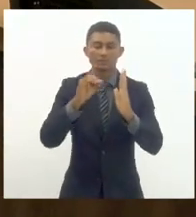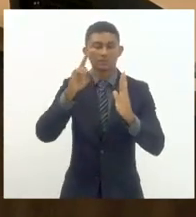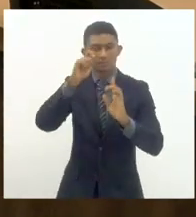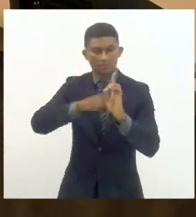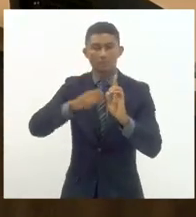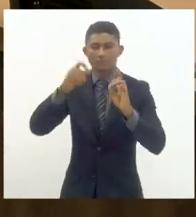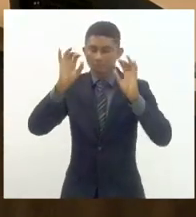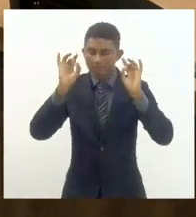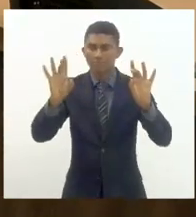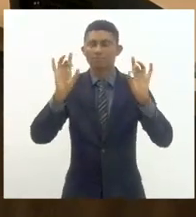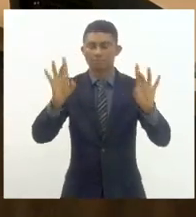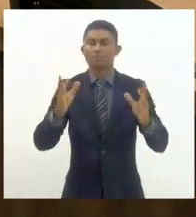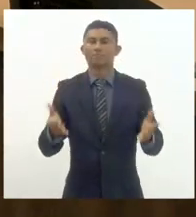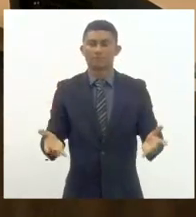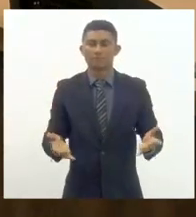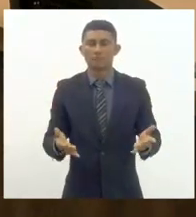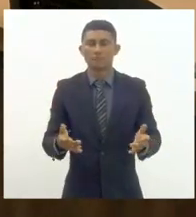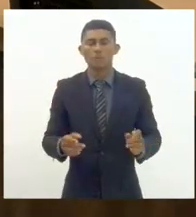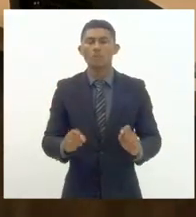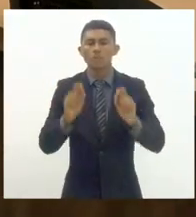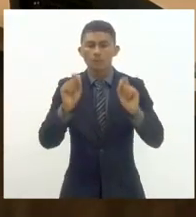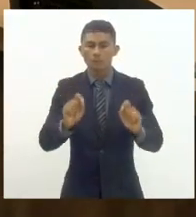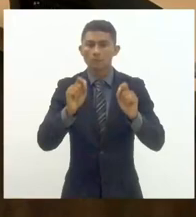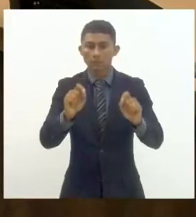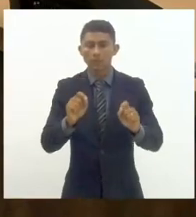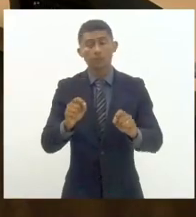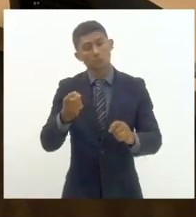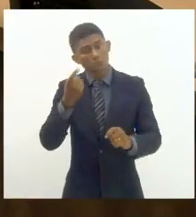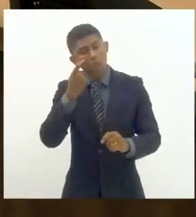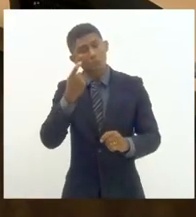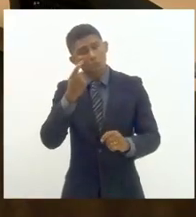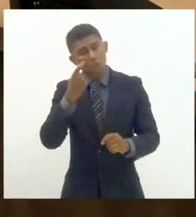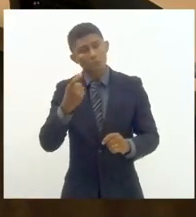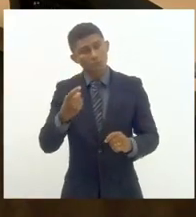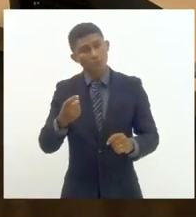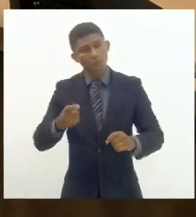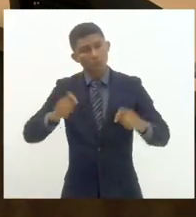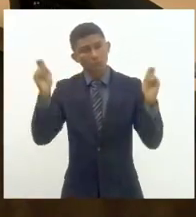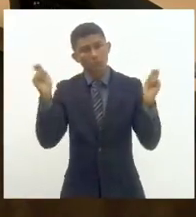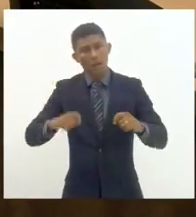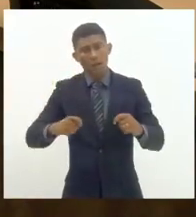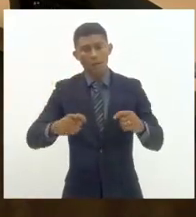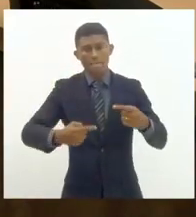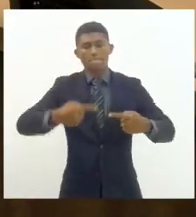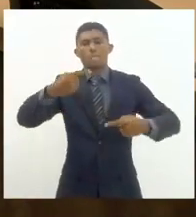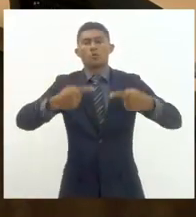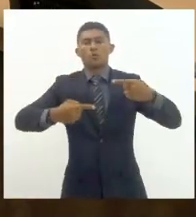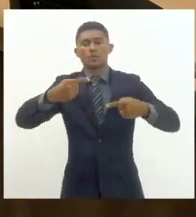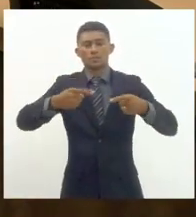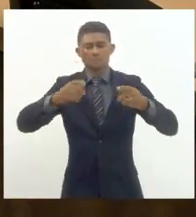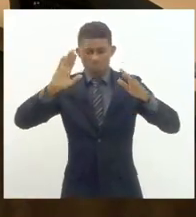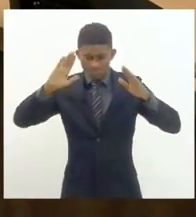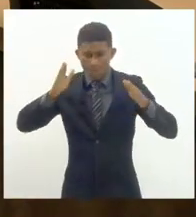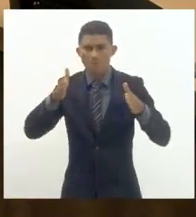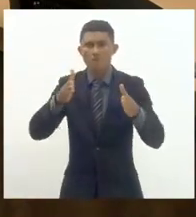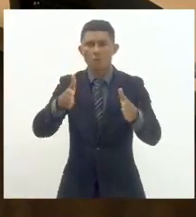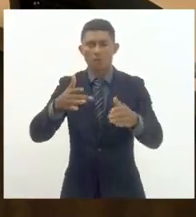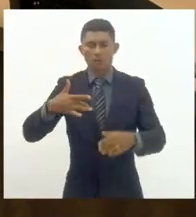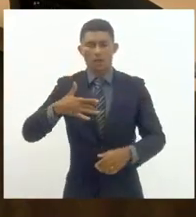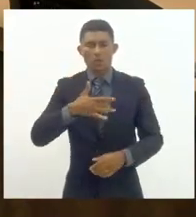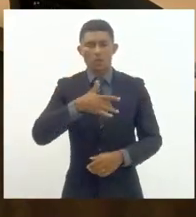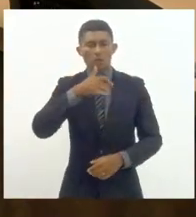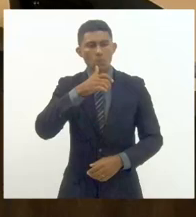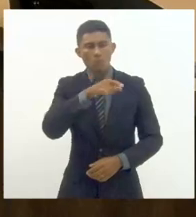em especial, a possibilidade de formulação também de políticas centradas na saúde para a